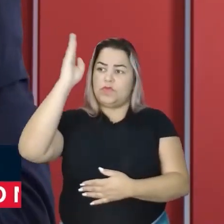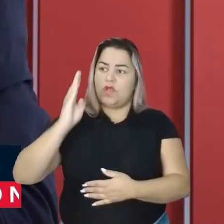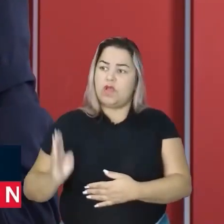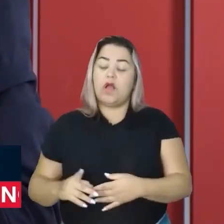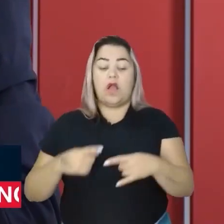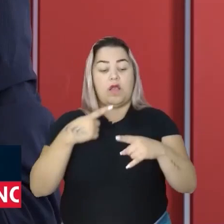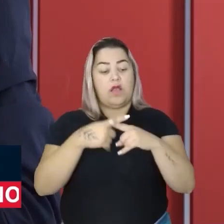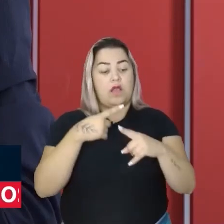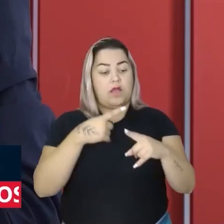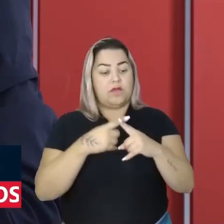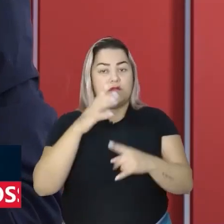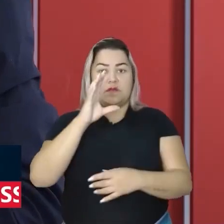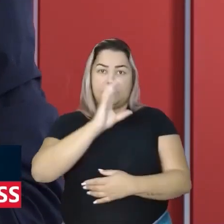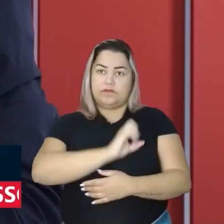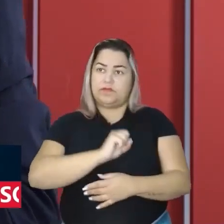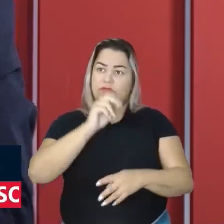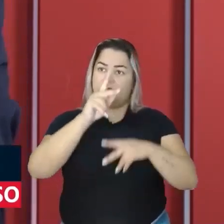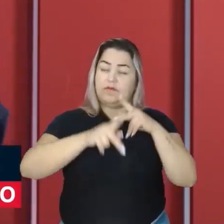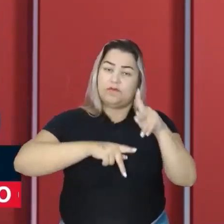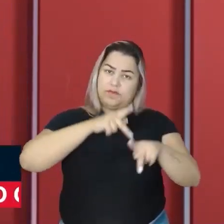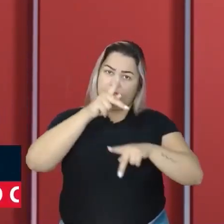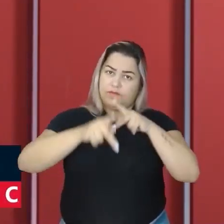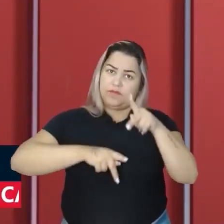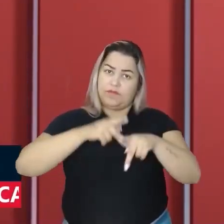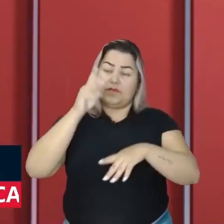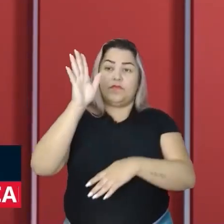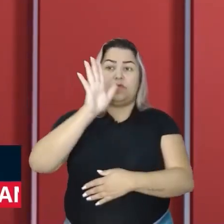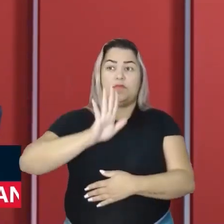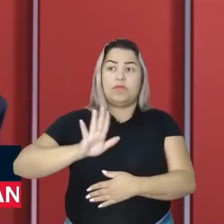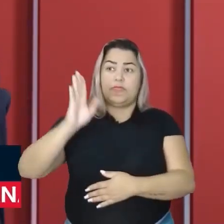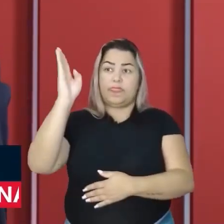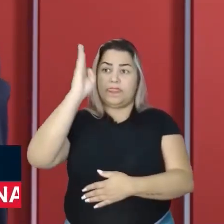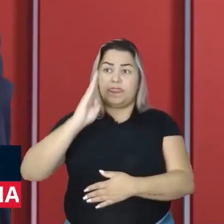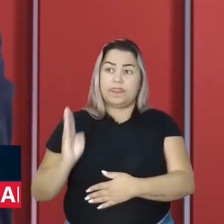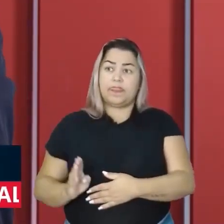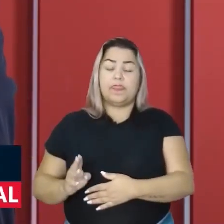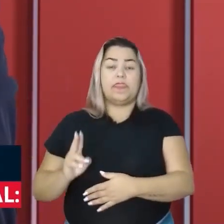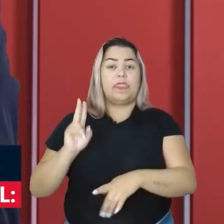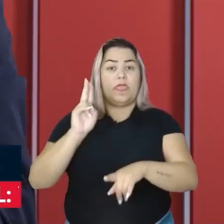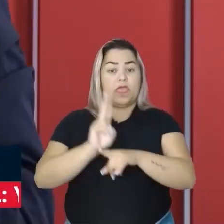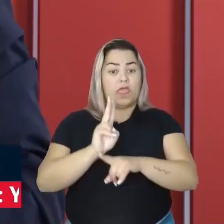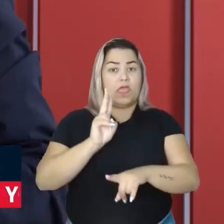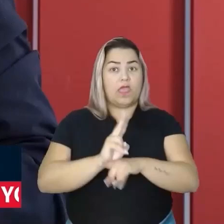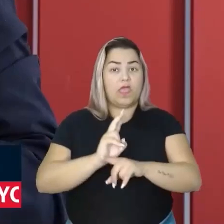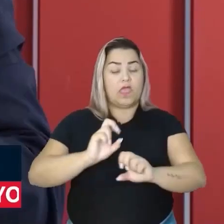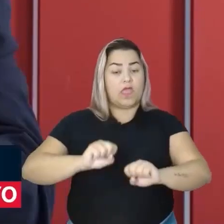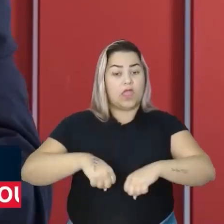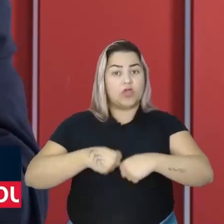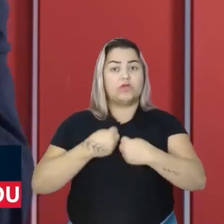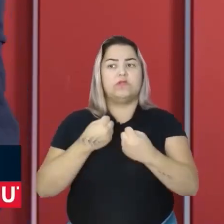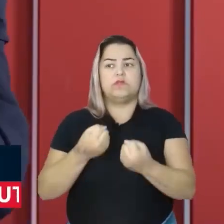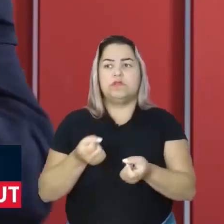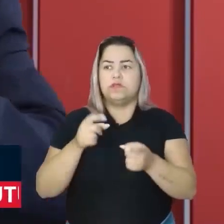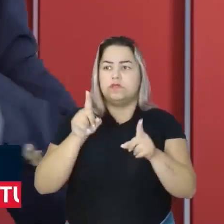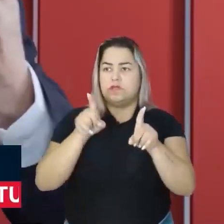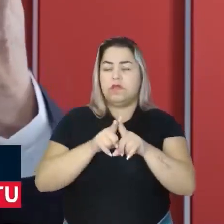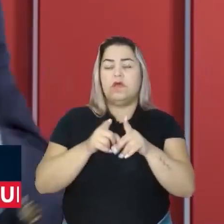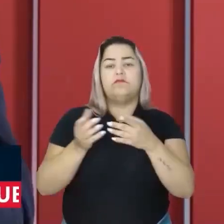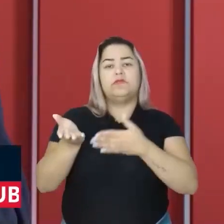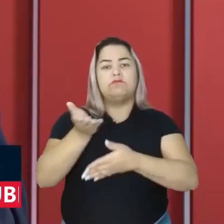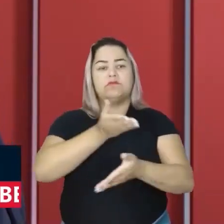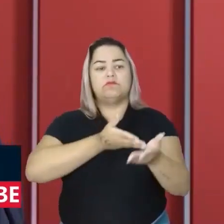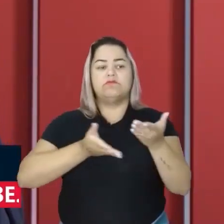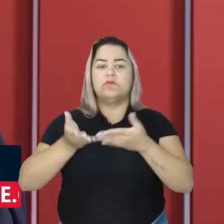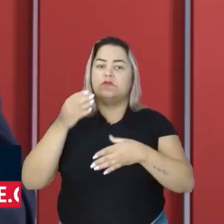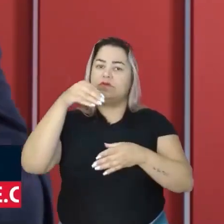povo. E como nação, ele a defende quando ele a coloca na sua relação